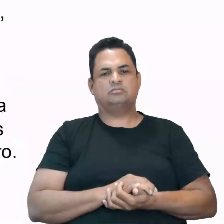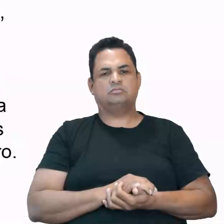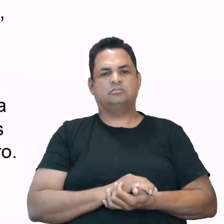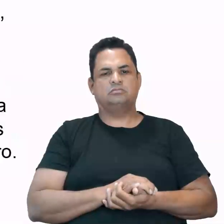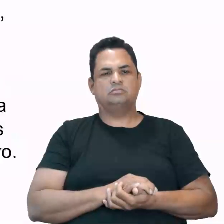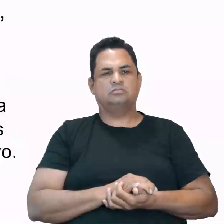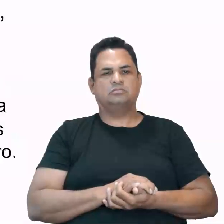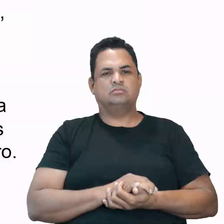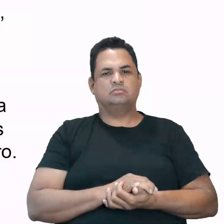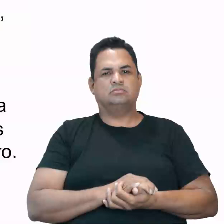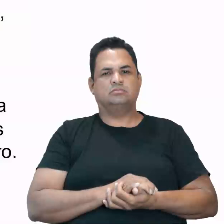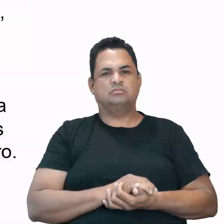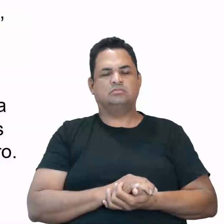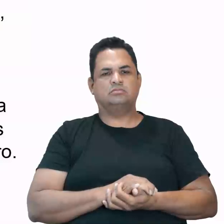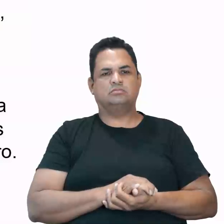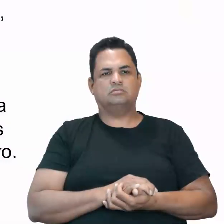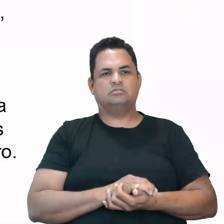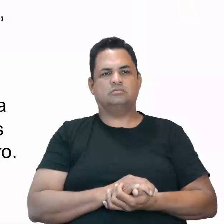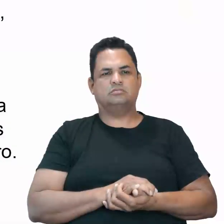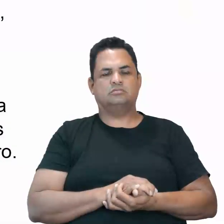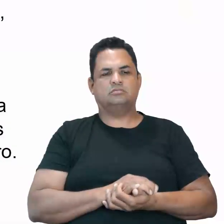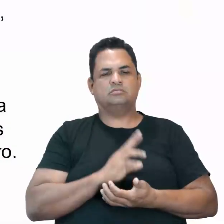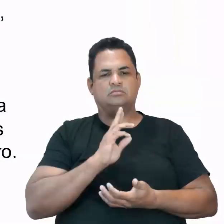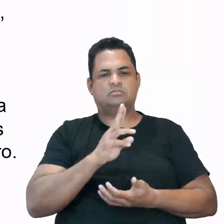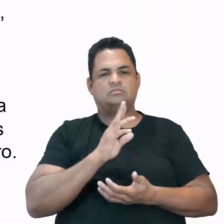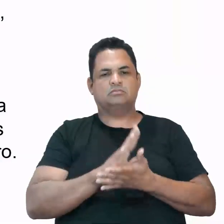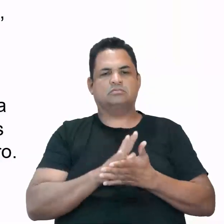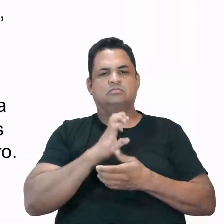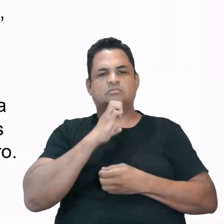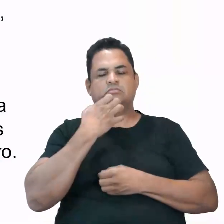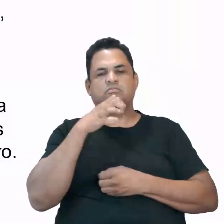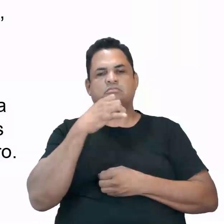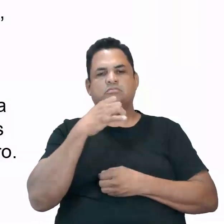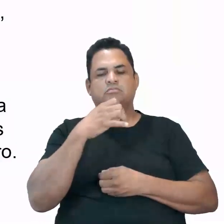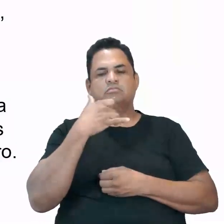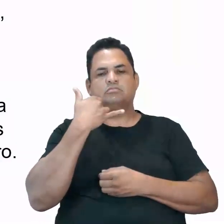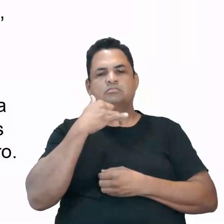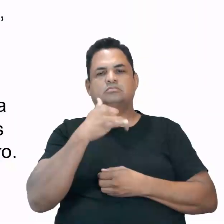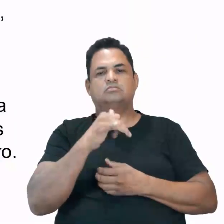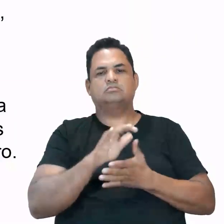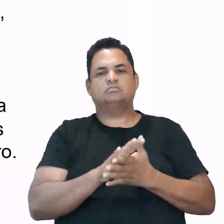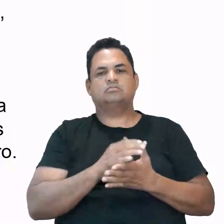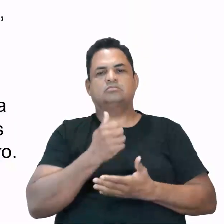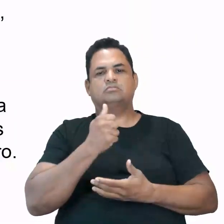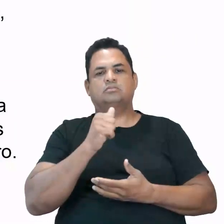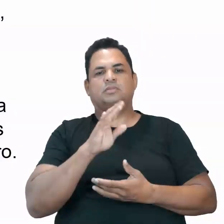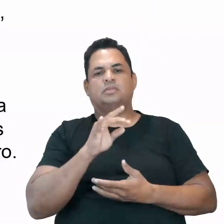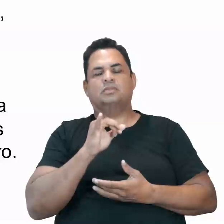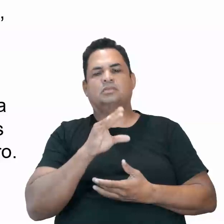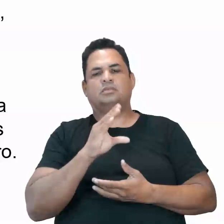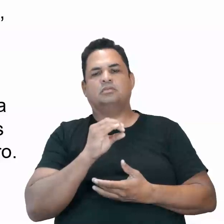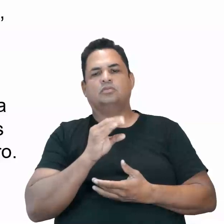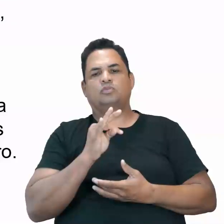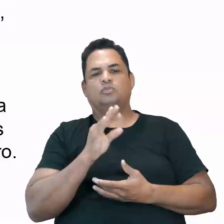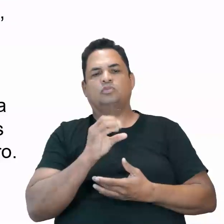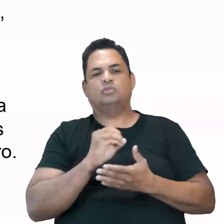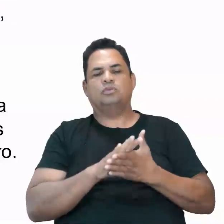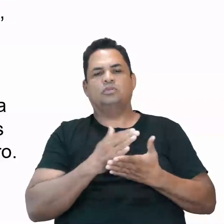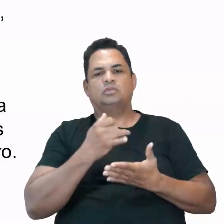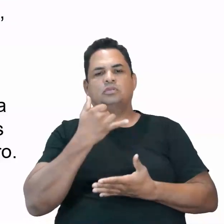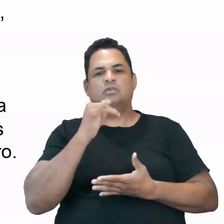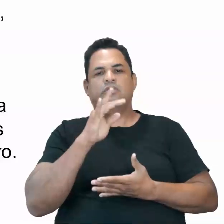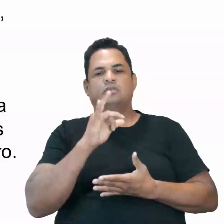continuidade aí. Olha aí, os processos de eletrização, vamos falar do primeiro, falamos que tinha atrito, contato e indução. Vamos falar do